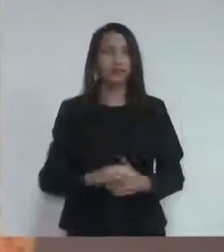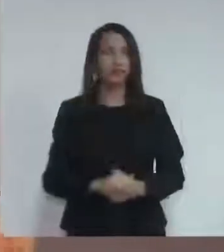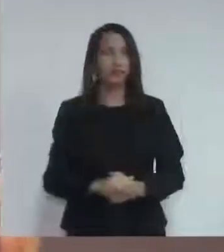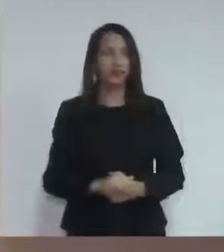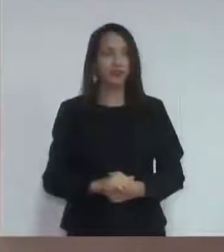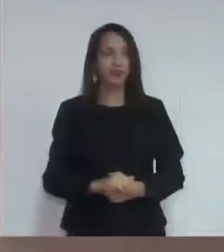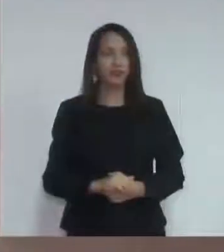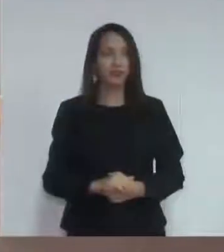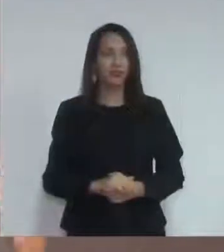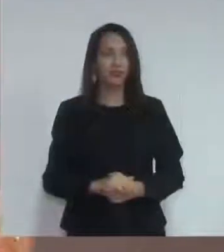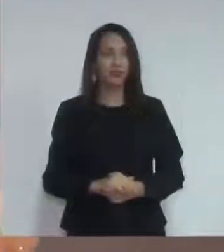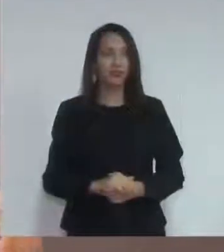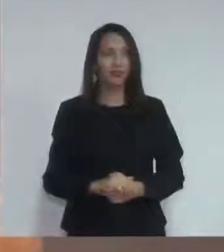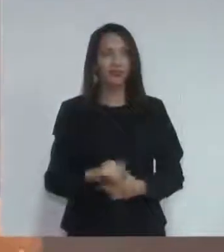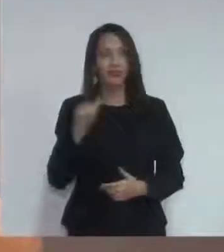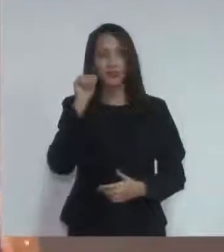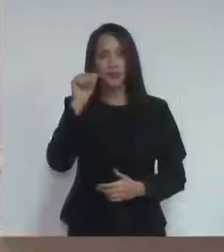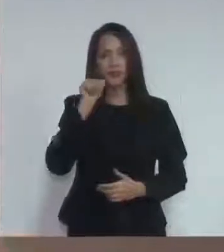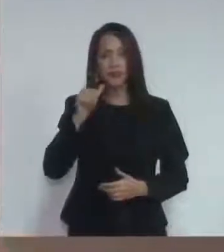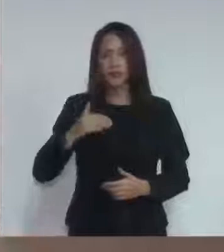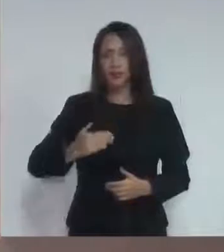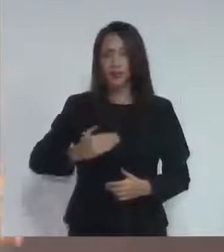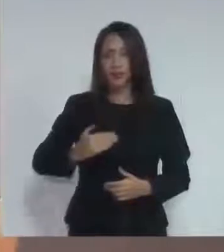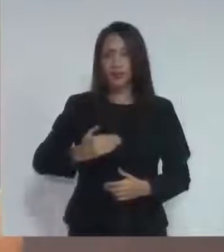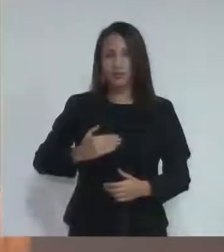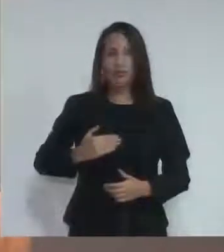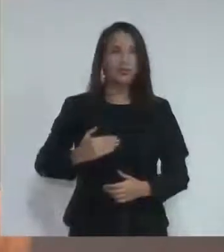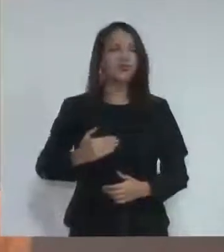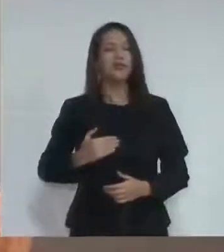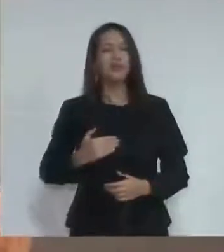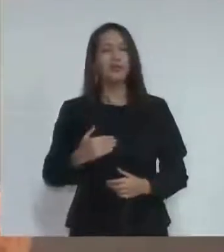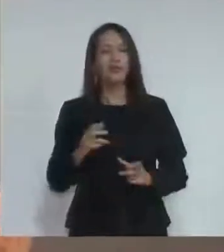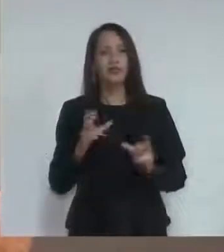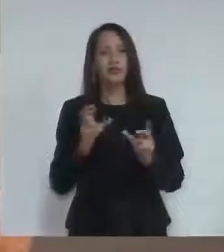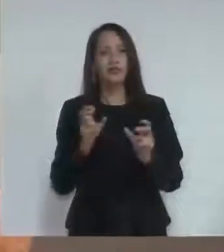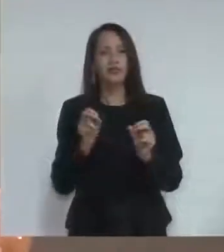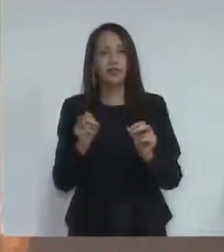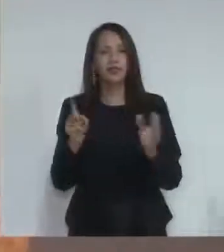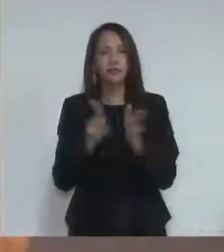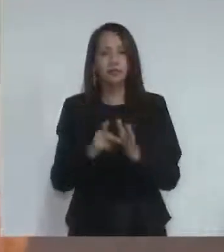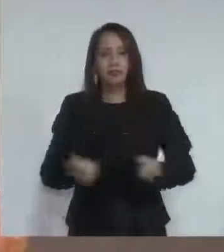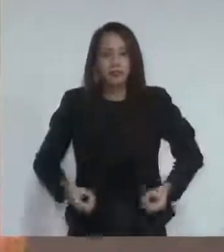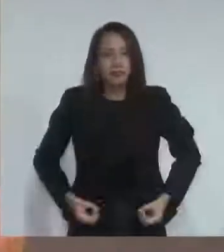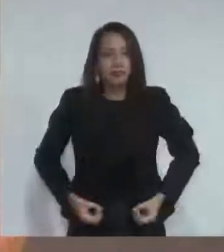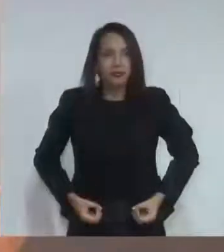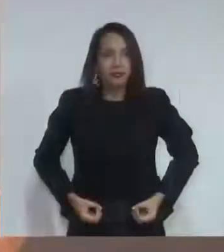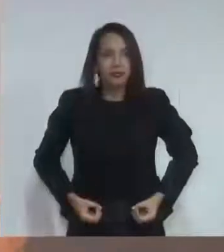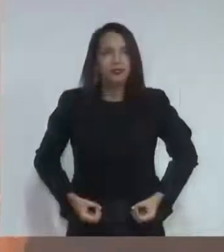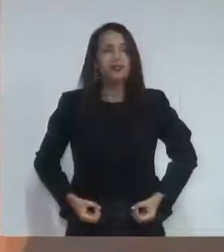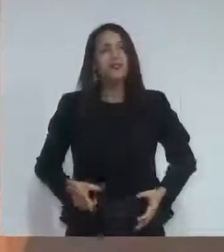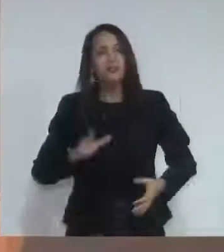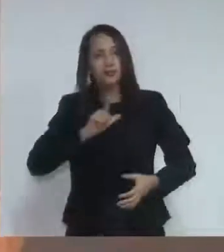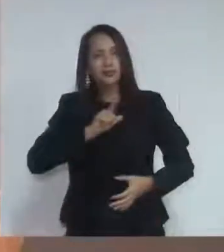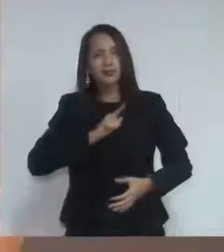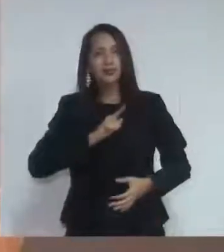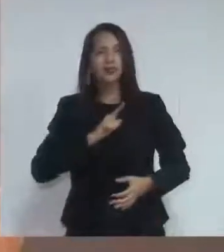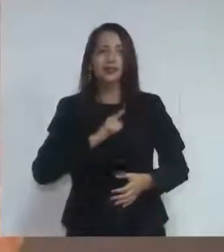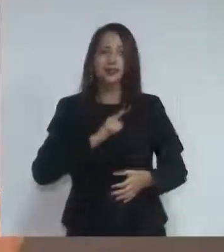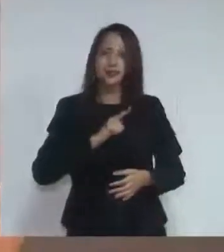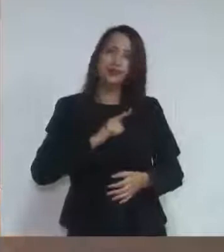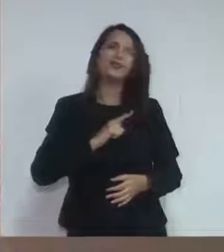mais acomete, por exemplo, as mulheres, que é o câncer de mama. Vou falar do câncer de colo, por exemplo. O câncer de colo, para quem faz